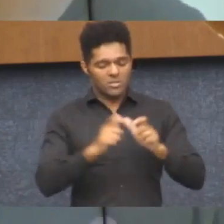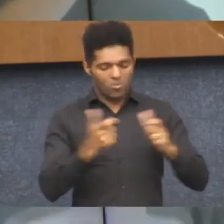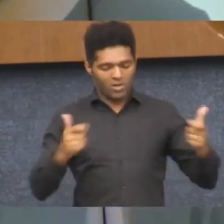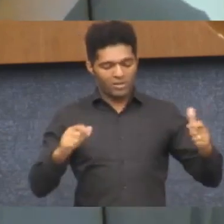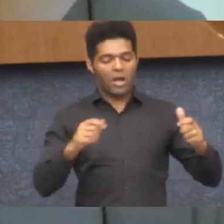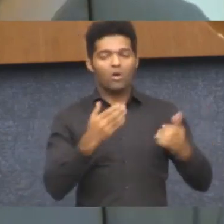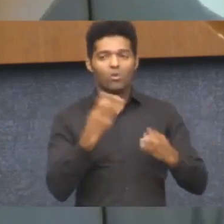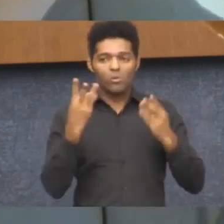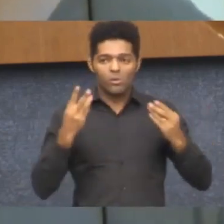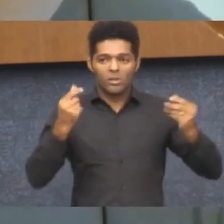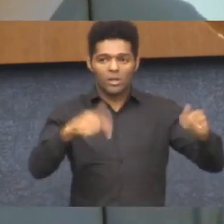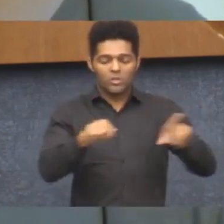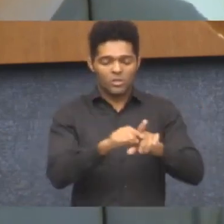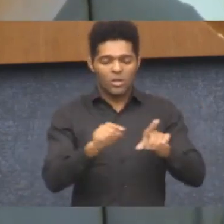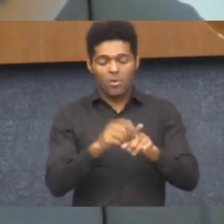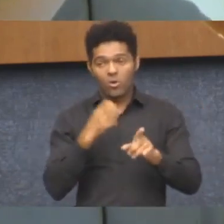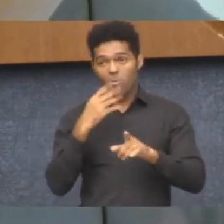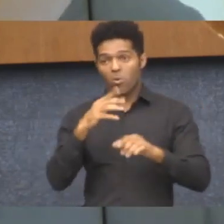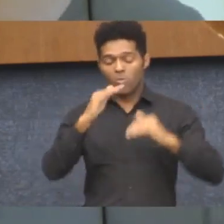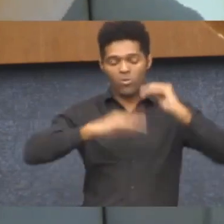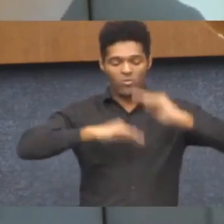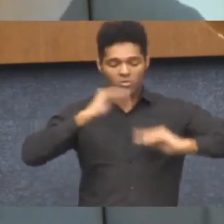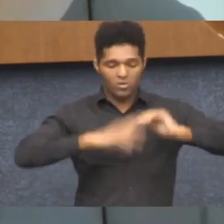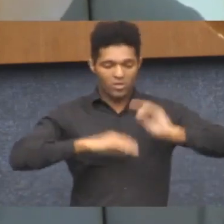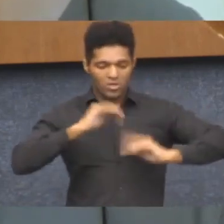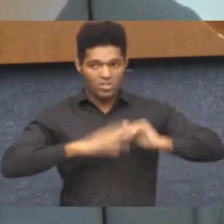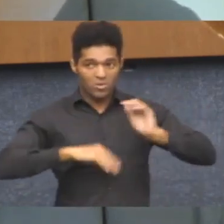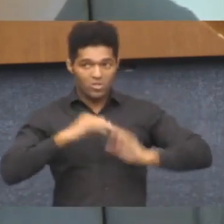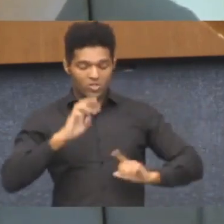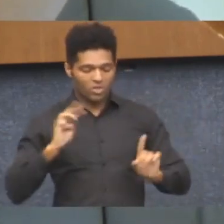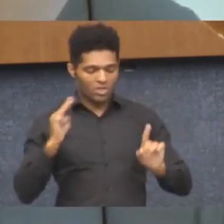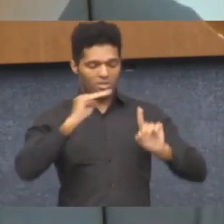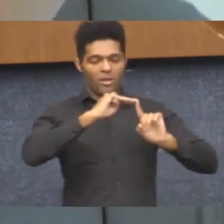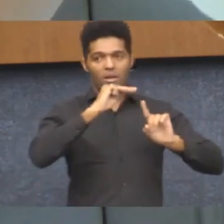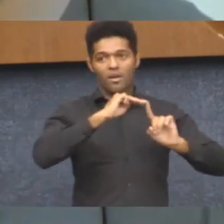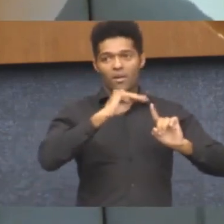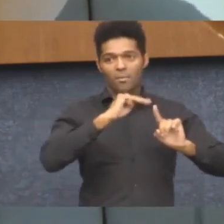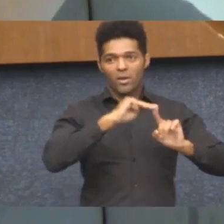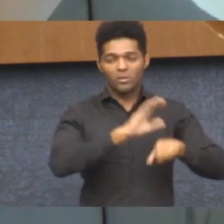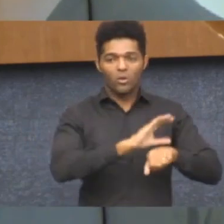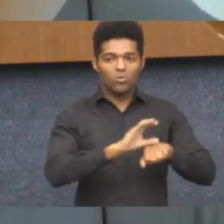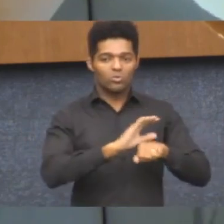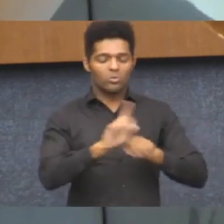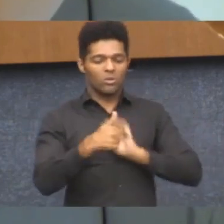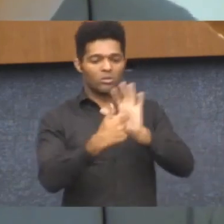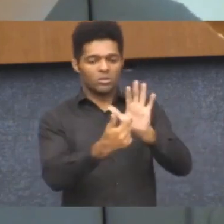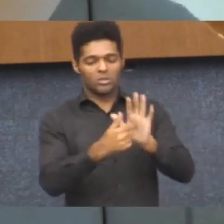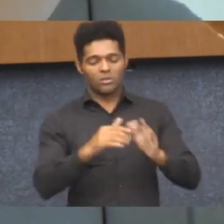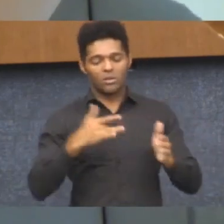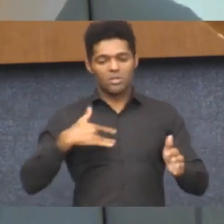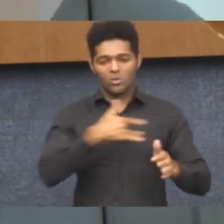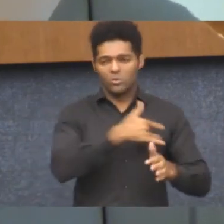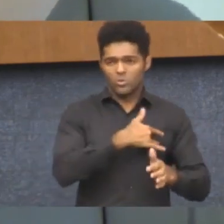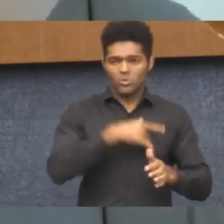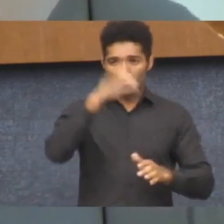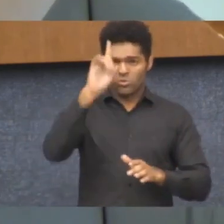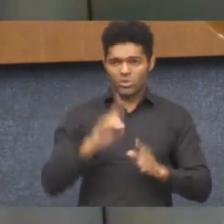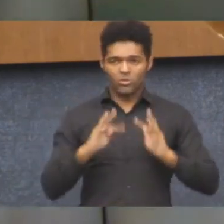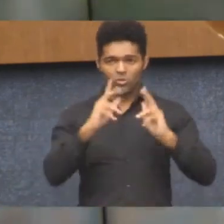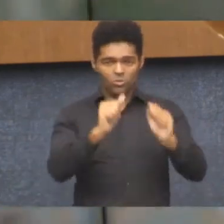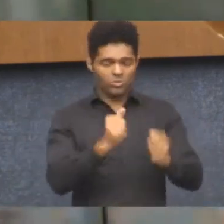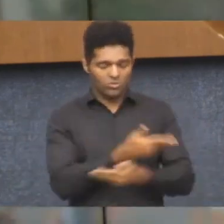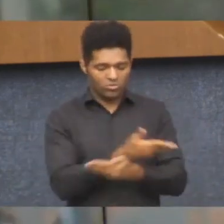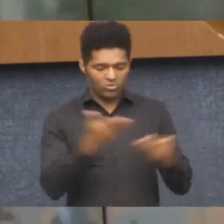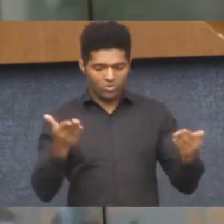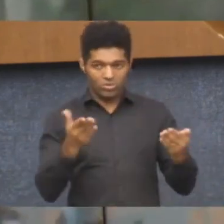qualificar e atingir a nossa meta constitucional, que é garantir a saúde como um direito de todos, todas e um dever do Estado